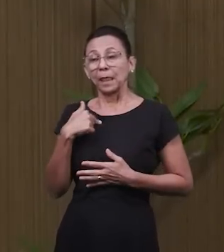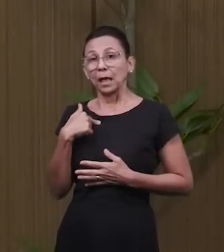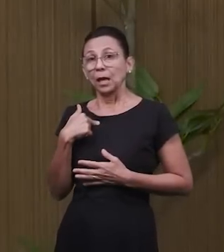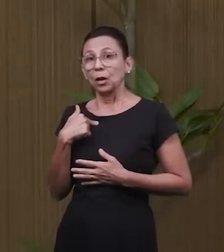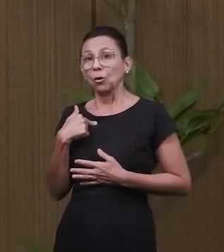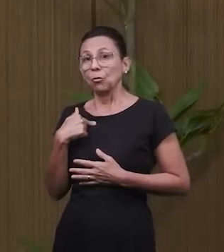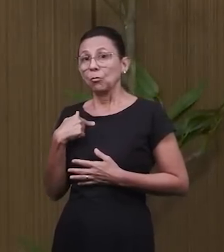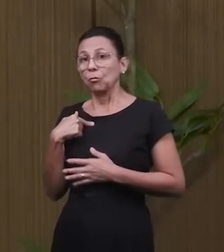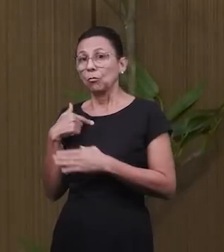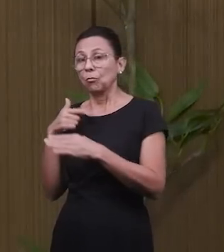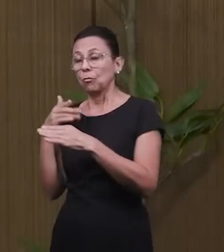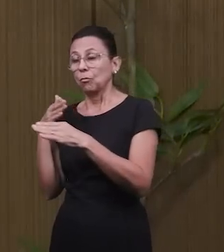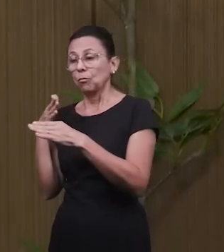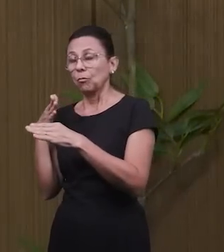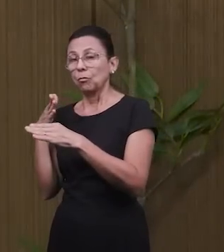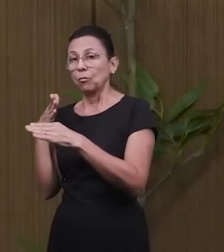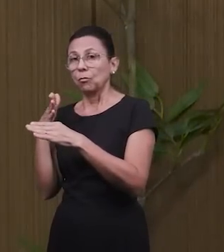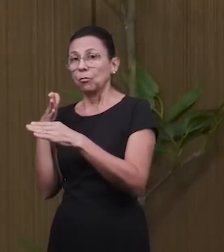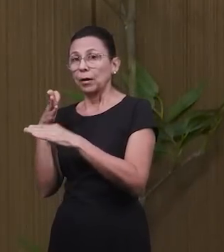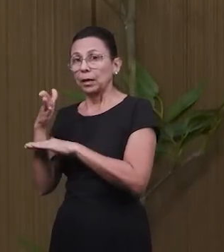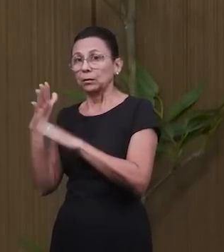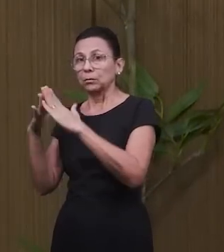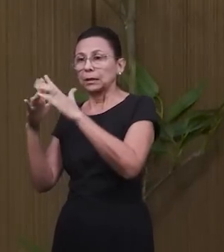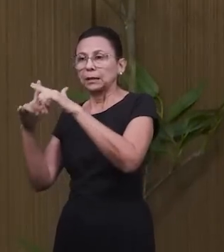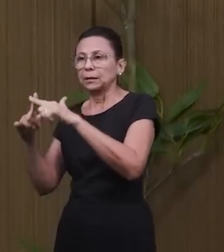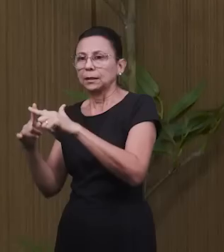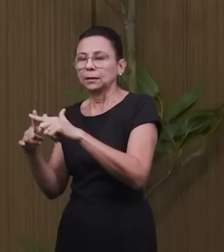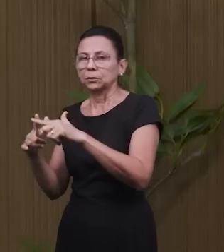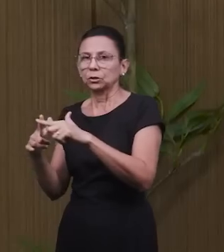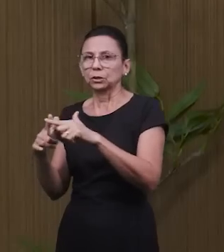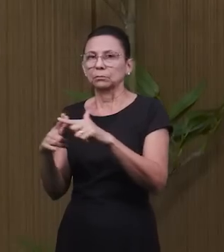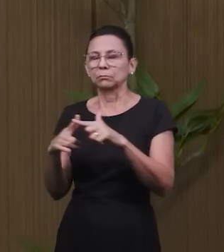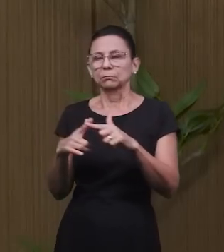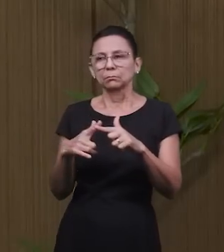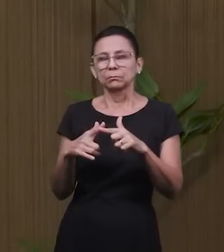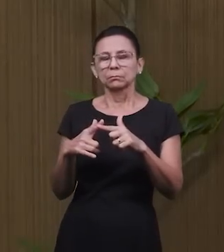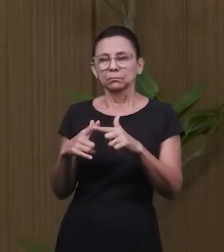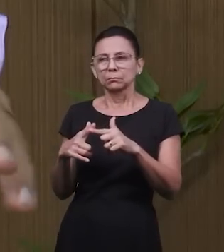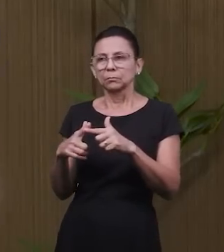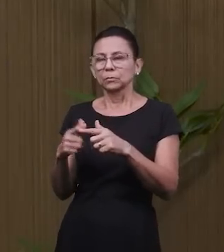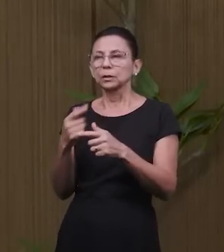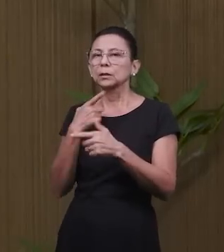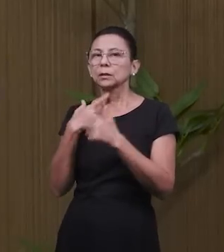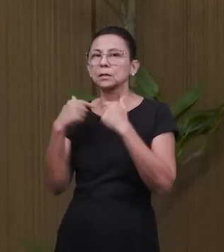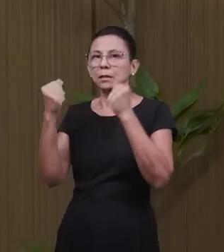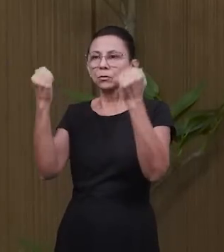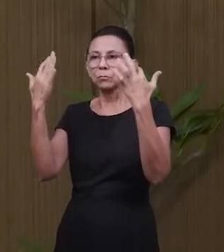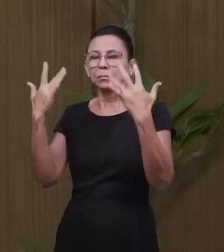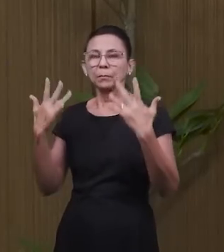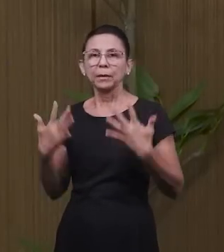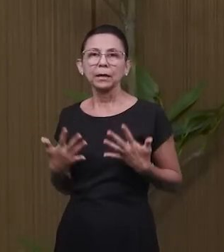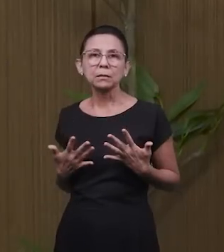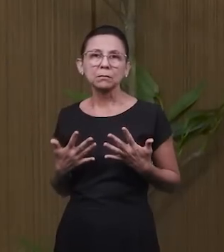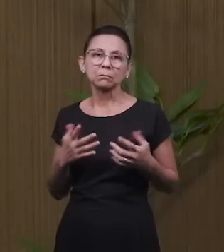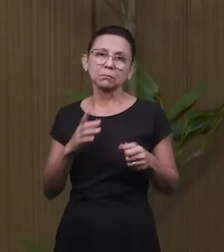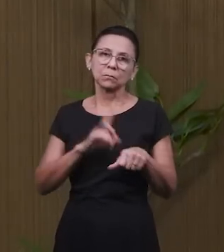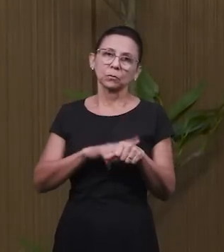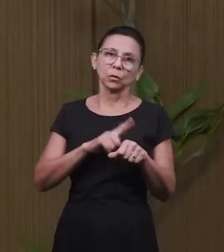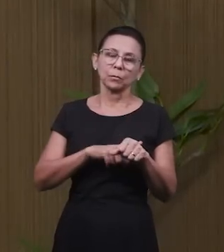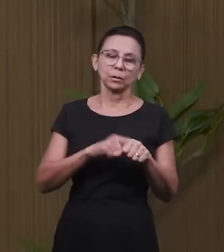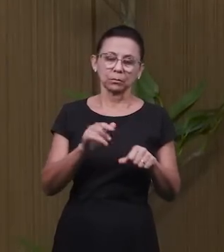e eu sou bênção. Às vezes, numa oração que uma criança faz no meio da igreja, o Senhor visita a igreja e abençoa a igreja. Um